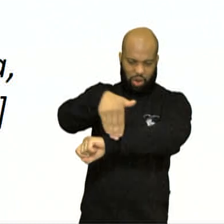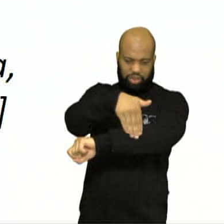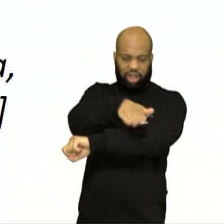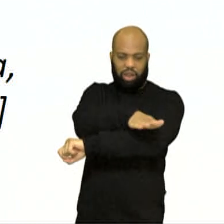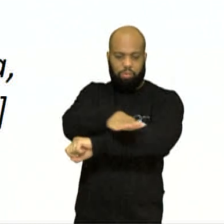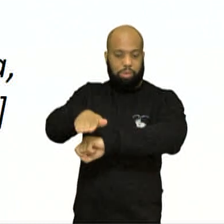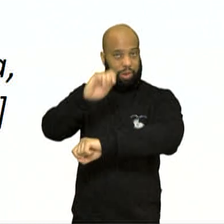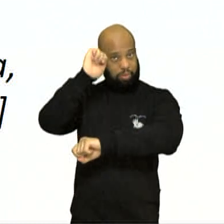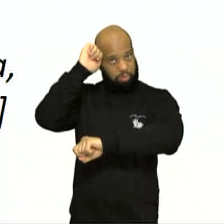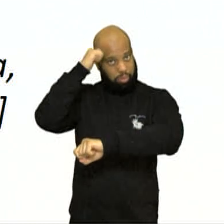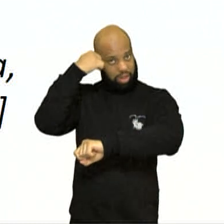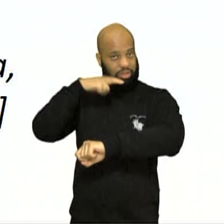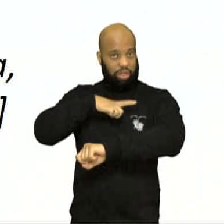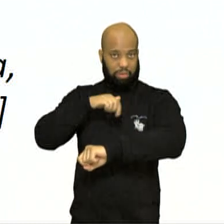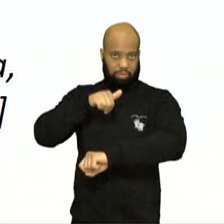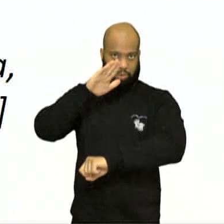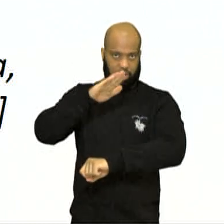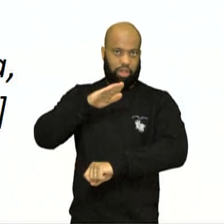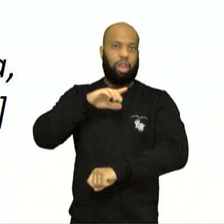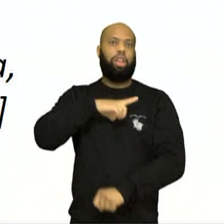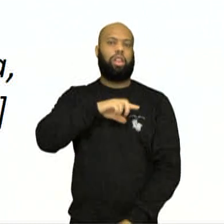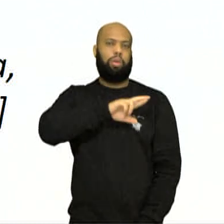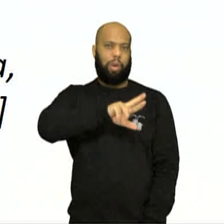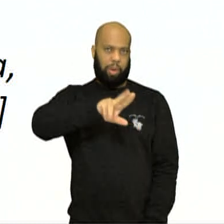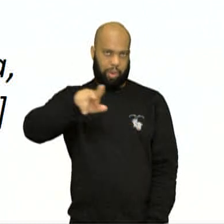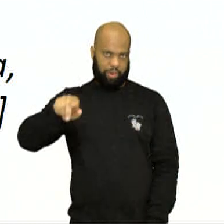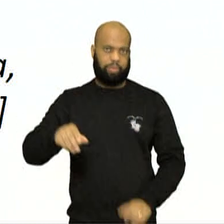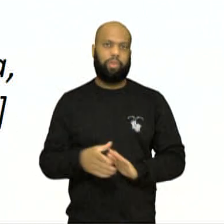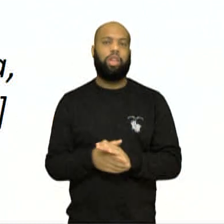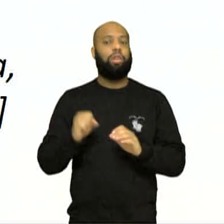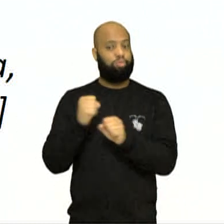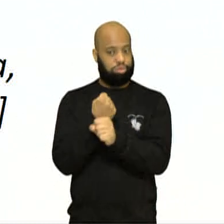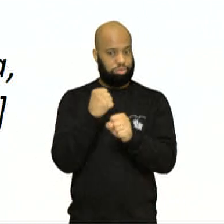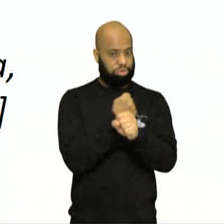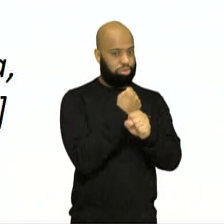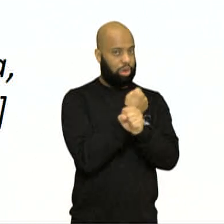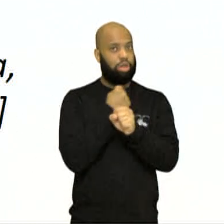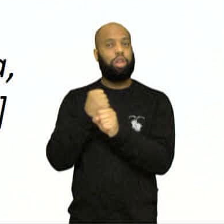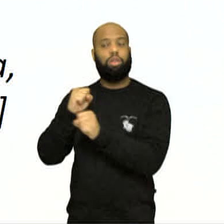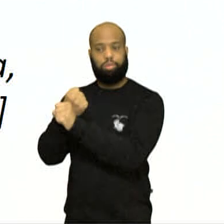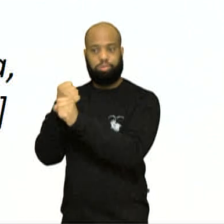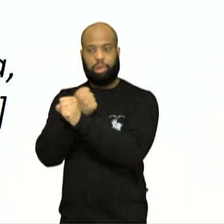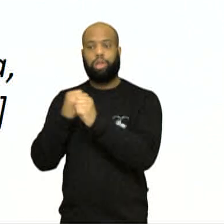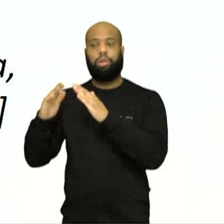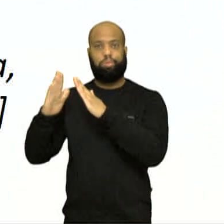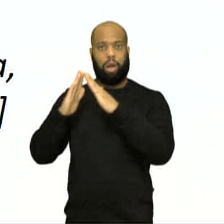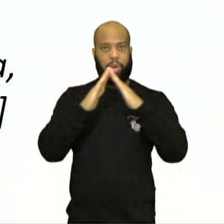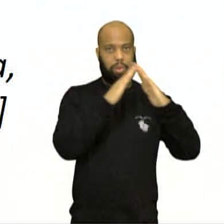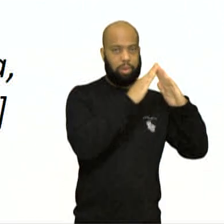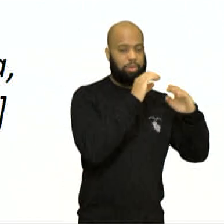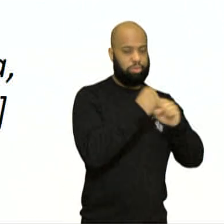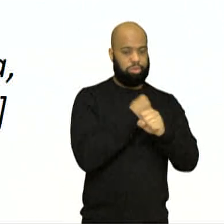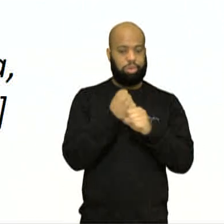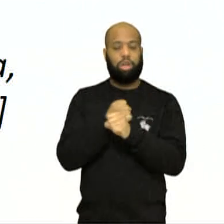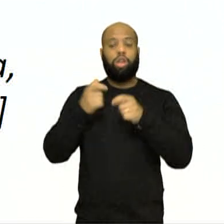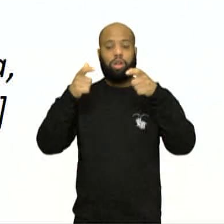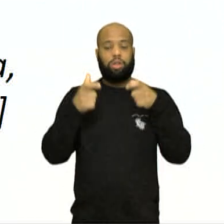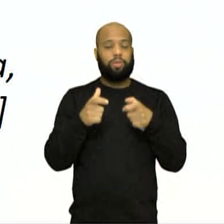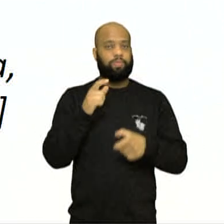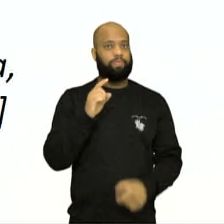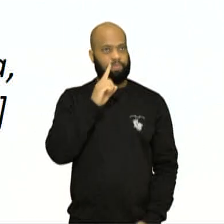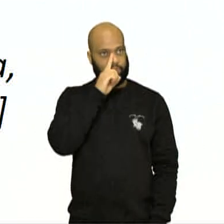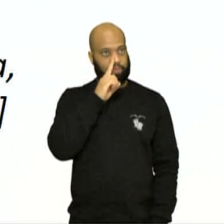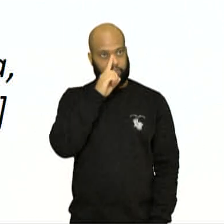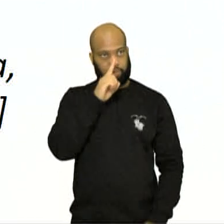mais asfalto e assim por diante. Mais construções, casas construídas em áreas de risco,